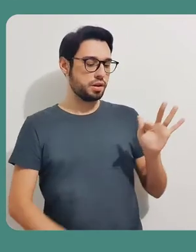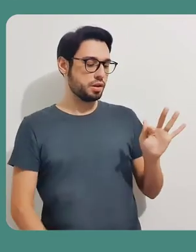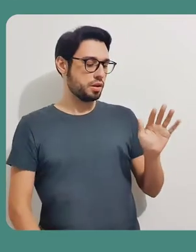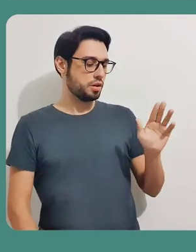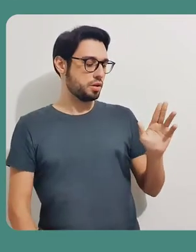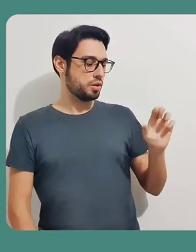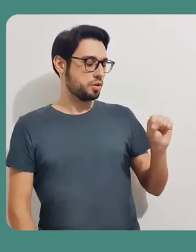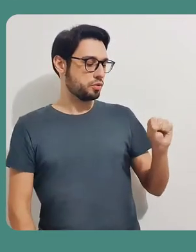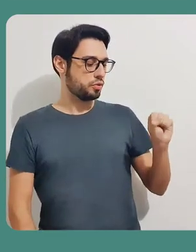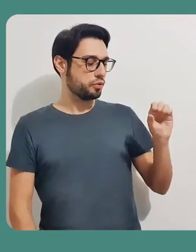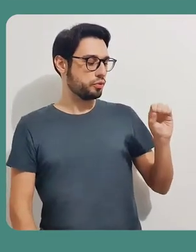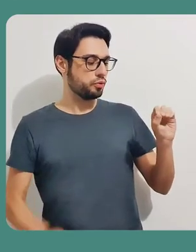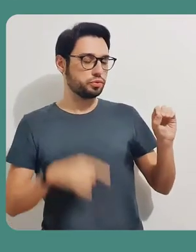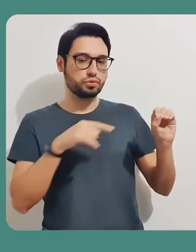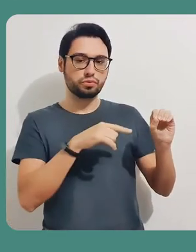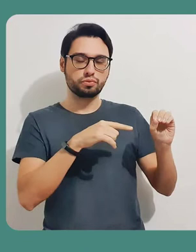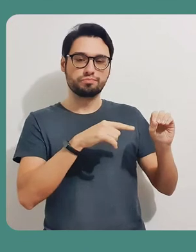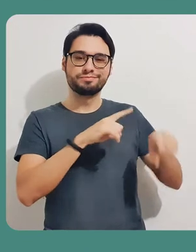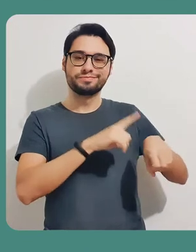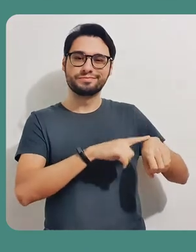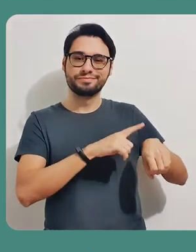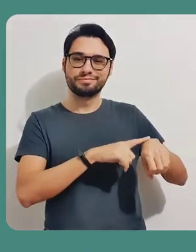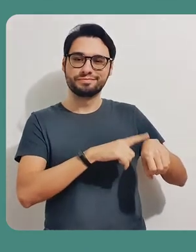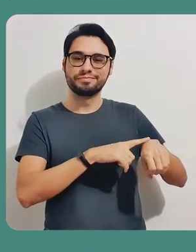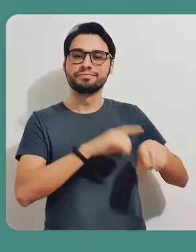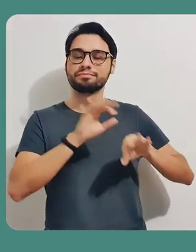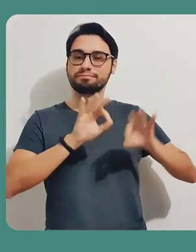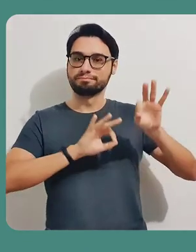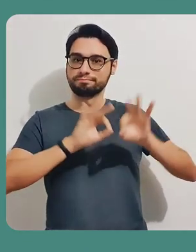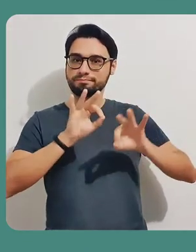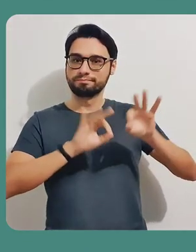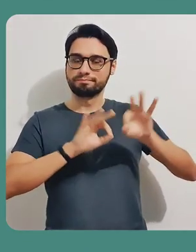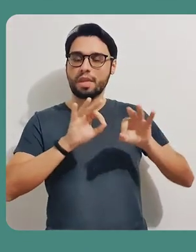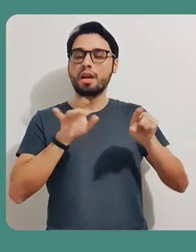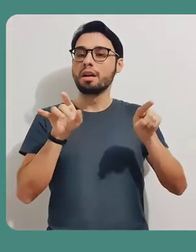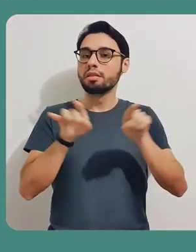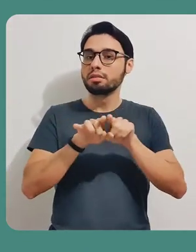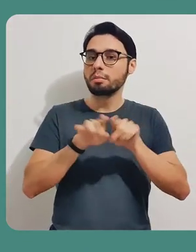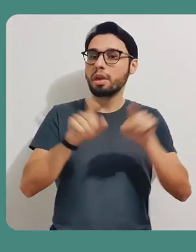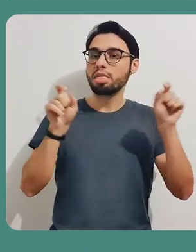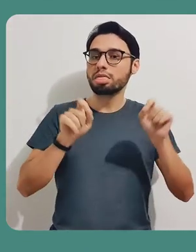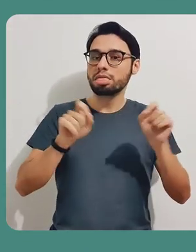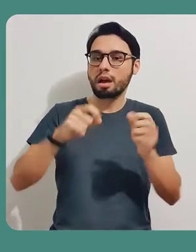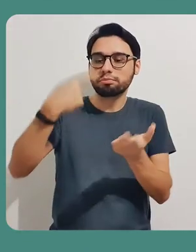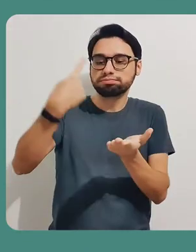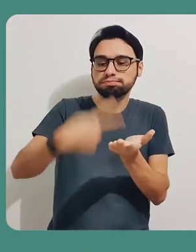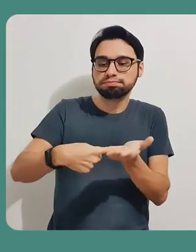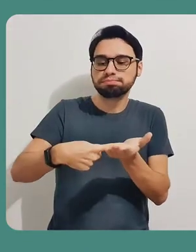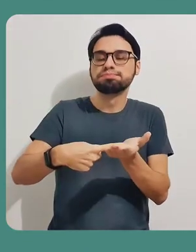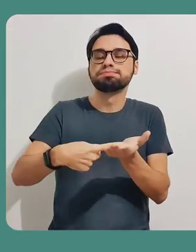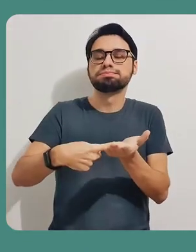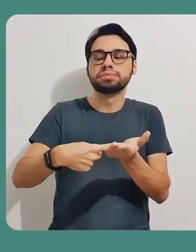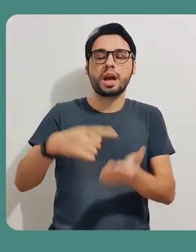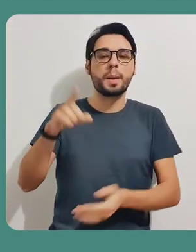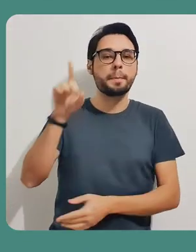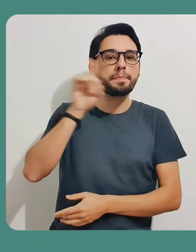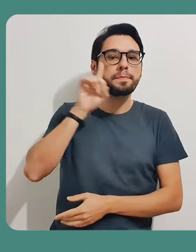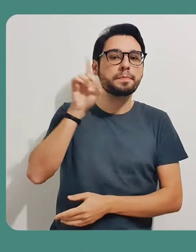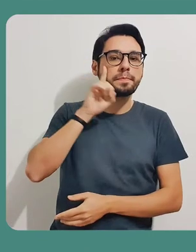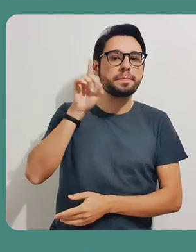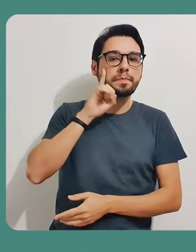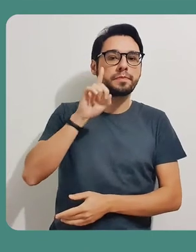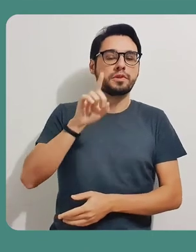é importante estar atento para escolha do fuso horário você também pode optar por